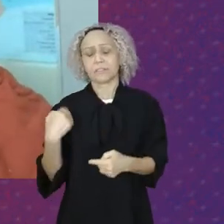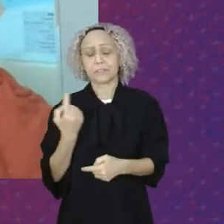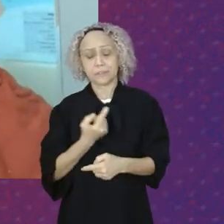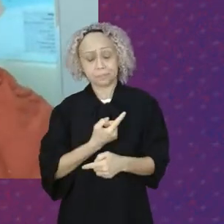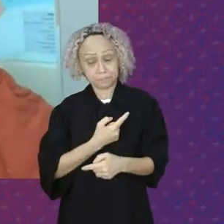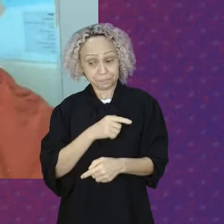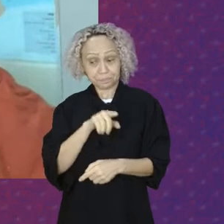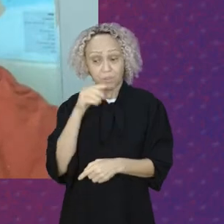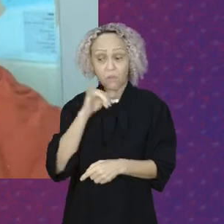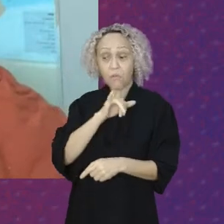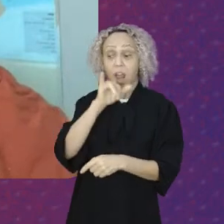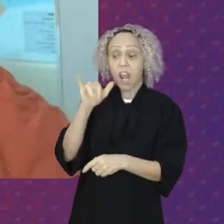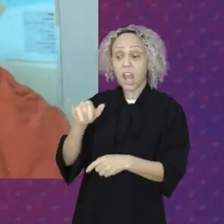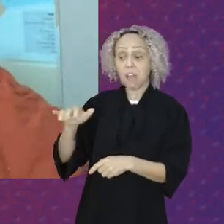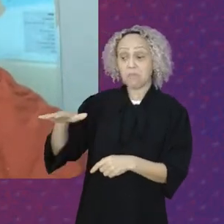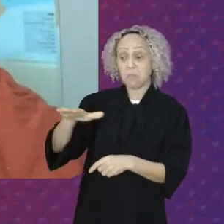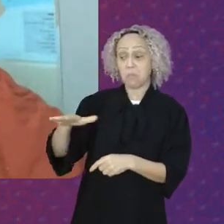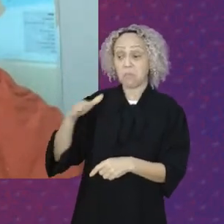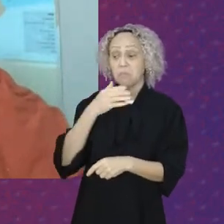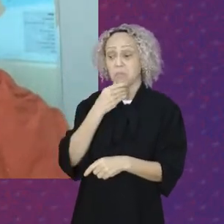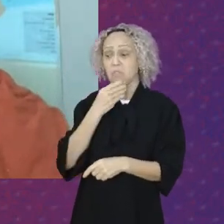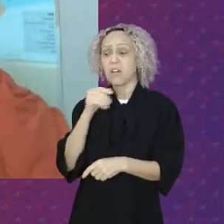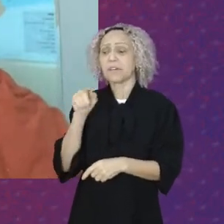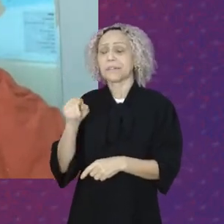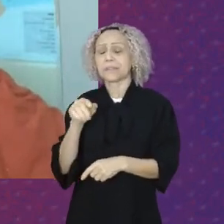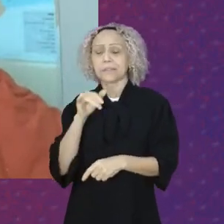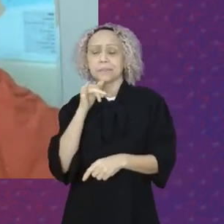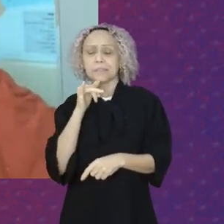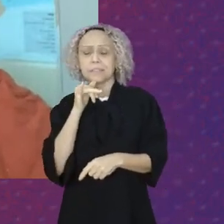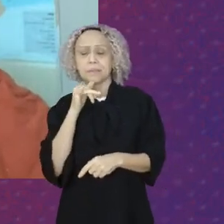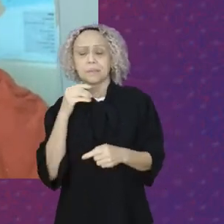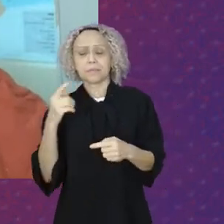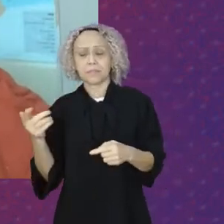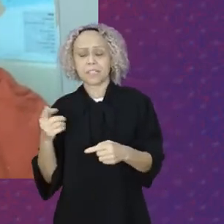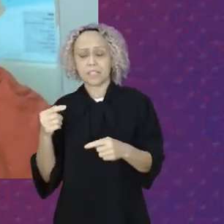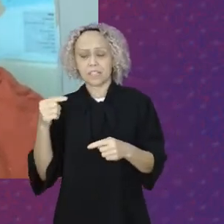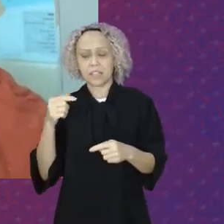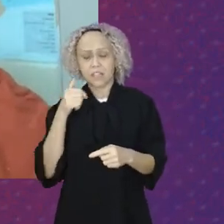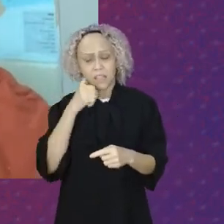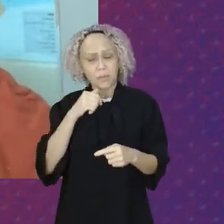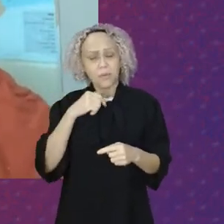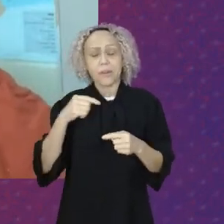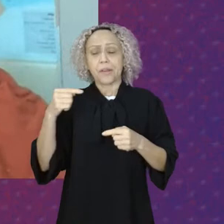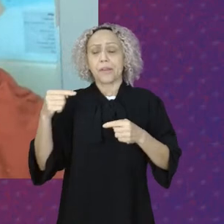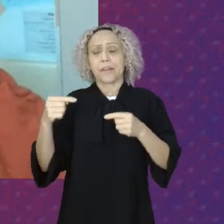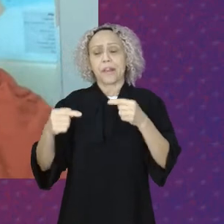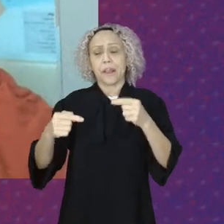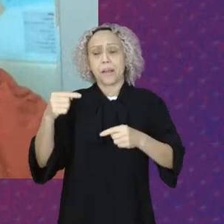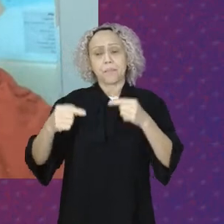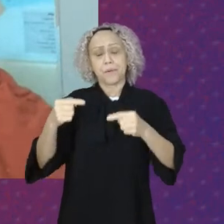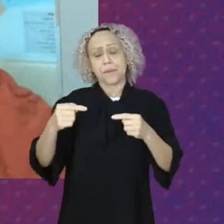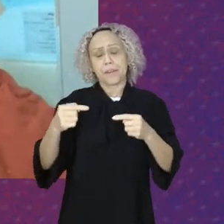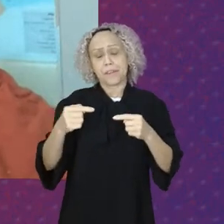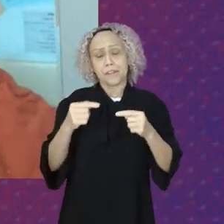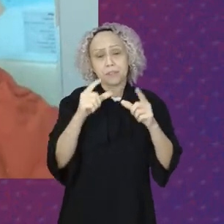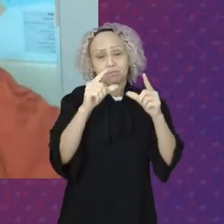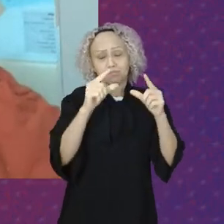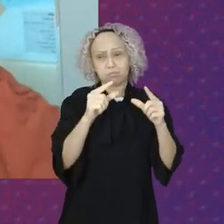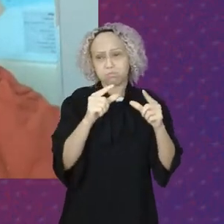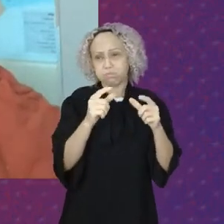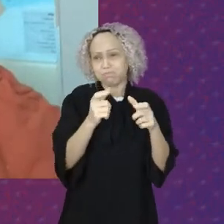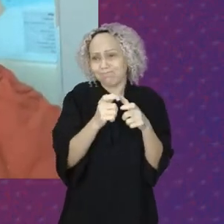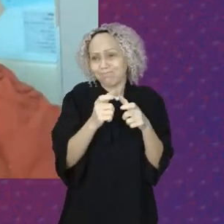mulheres. Se fosse, teriam mulheres aqui menstruadas, com TPM, mulheres com uma série de coisas